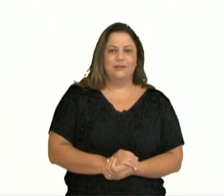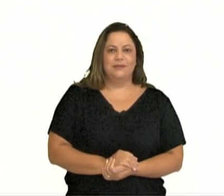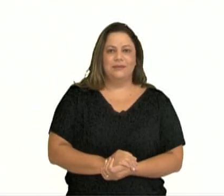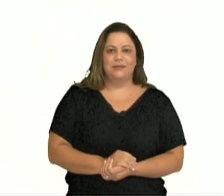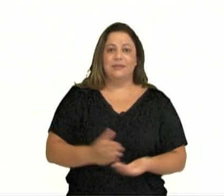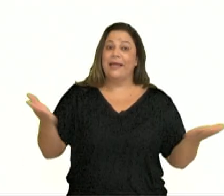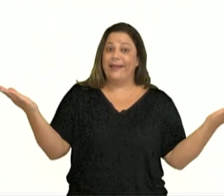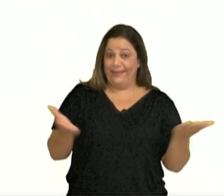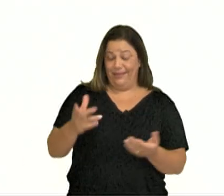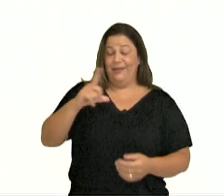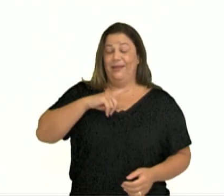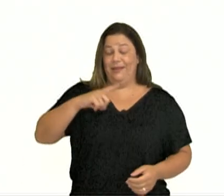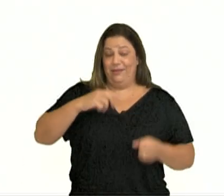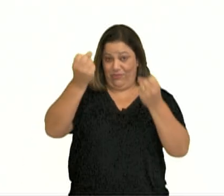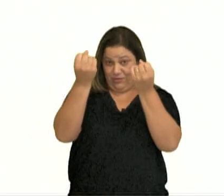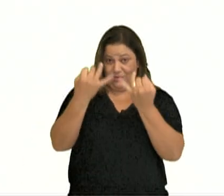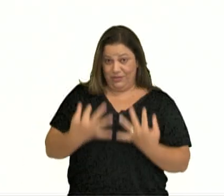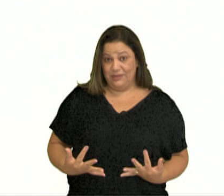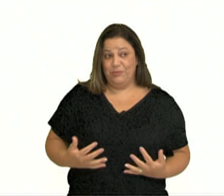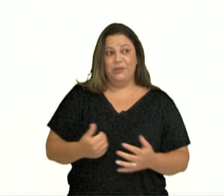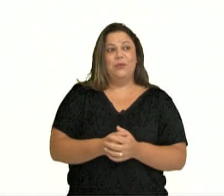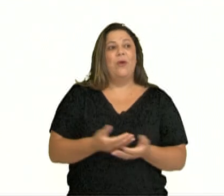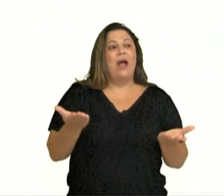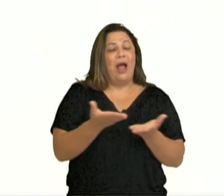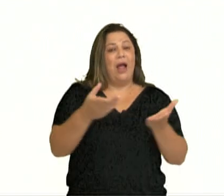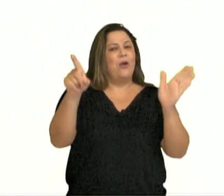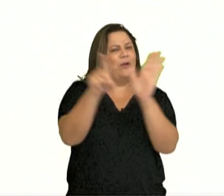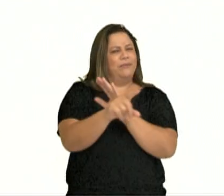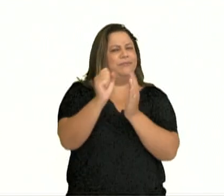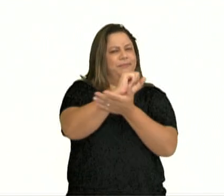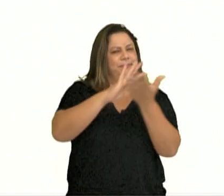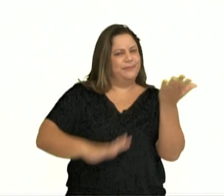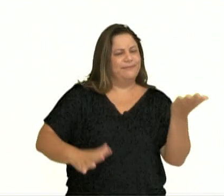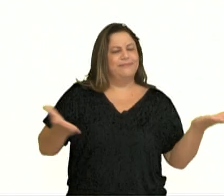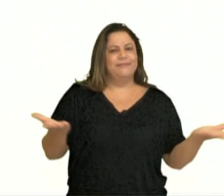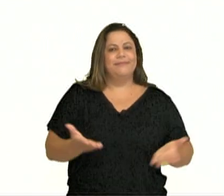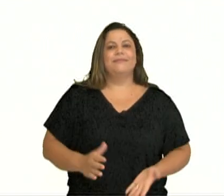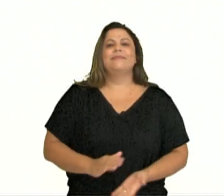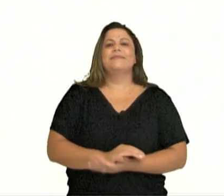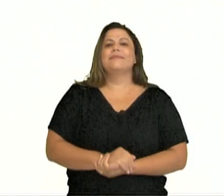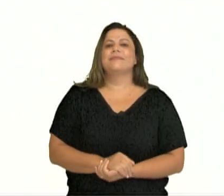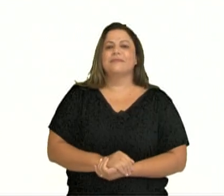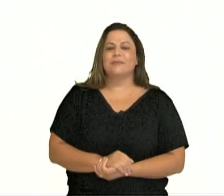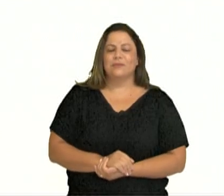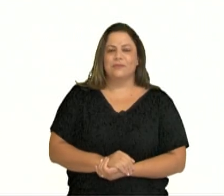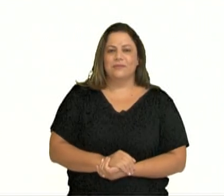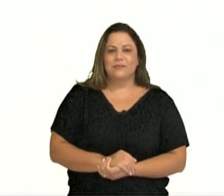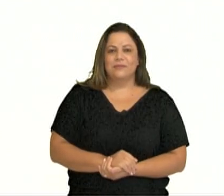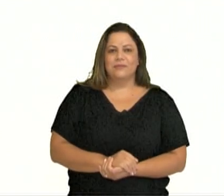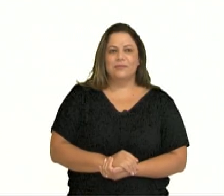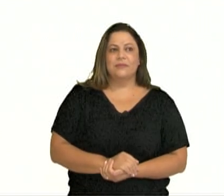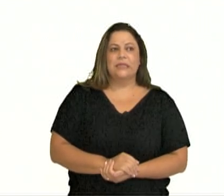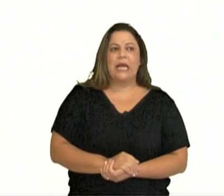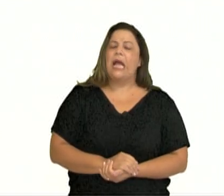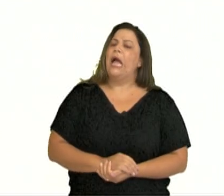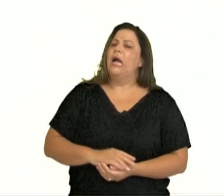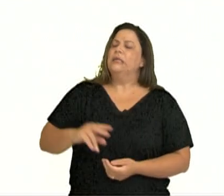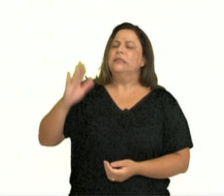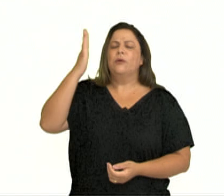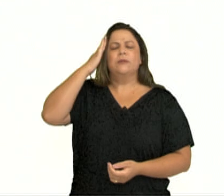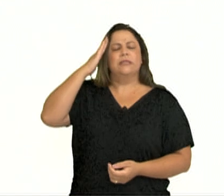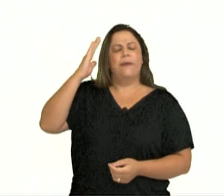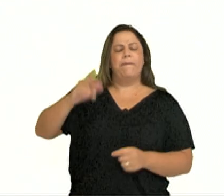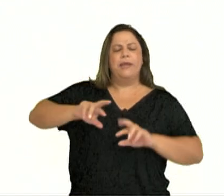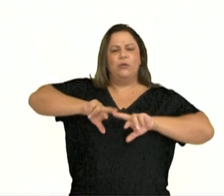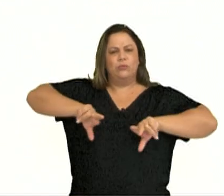Tendo em vista o que eu disse para vocês, vamos à nossa primeira atividade do dia. Levando em consideração os instrumentos